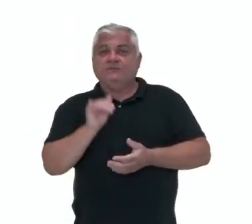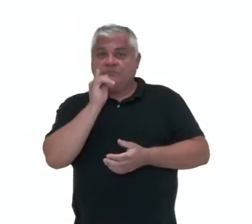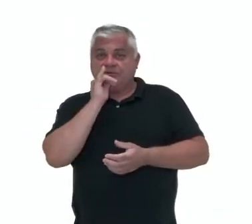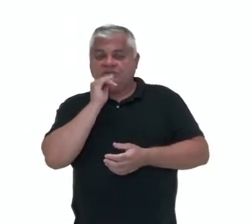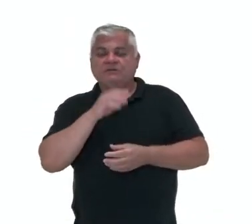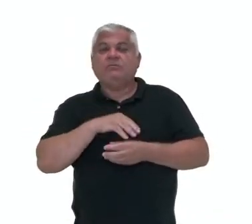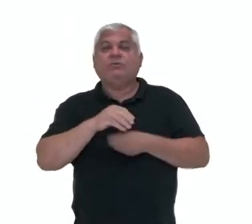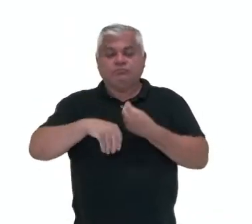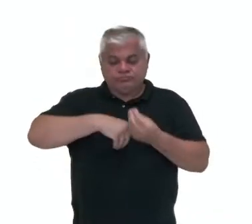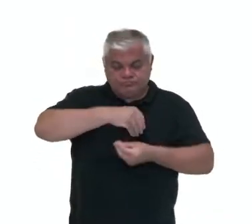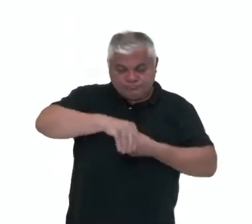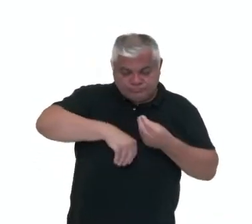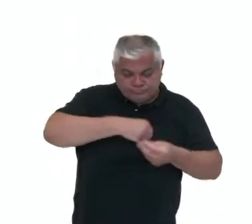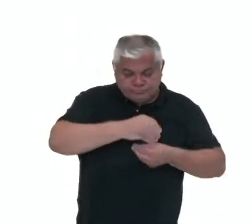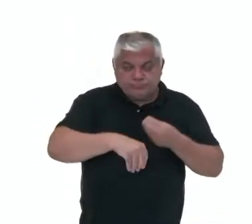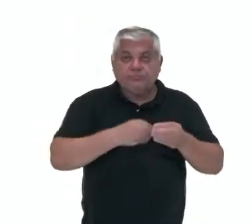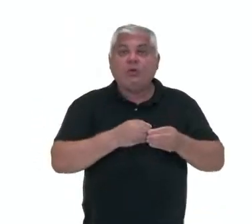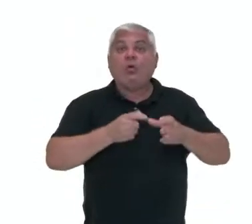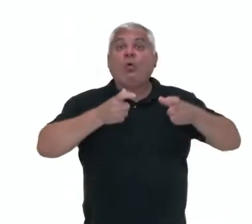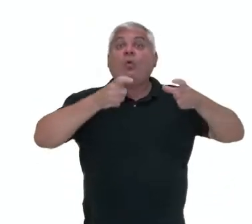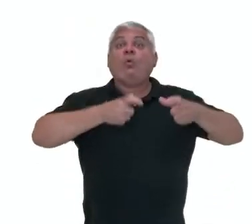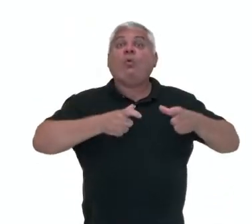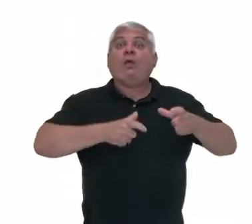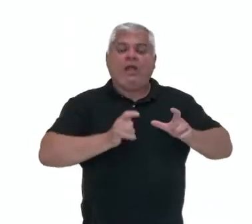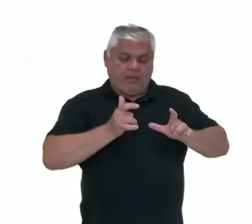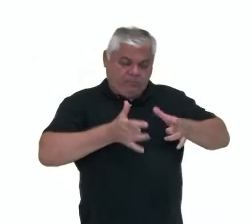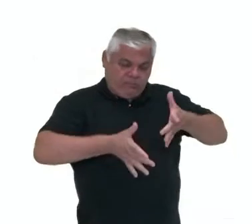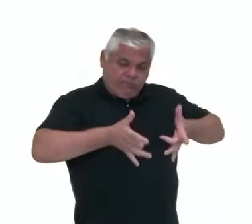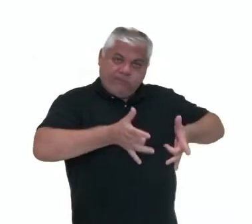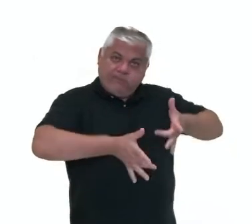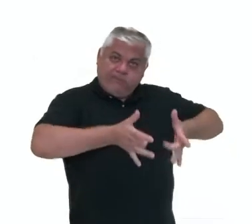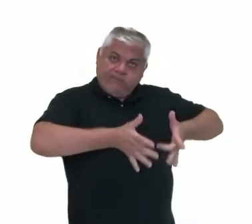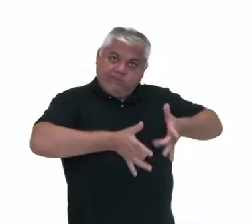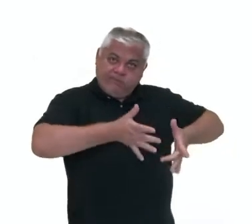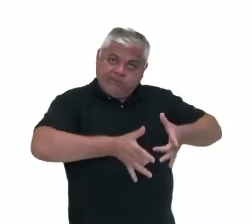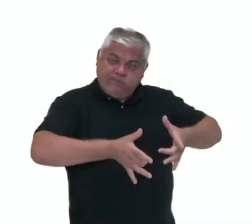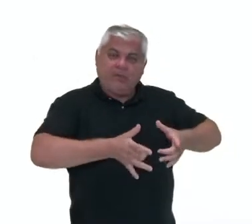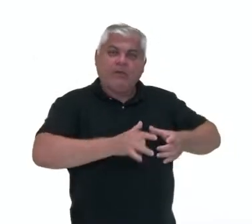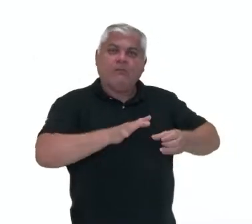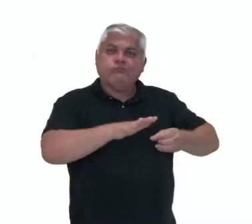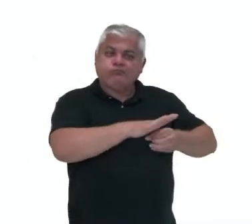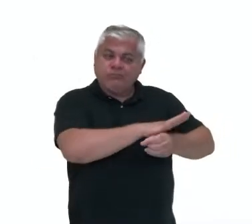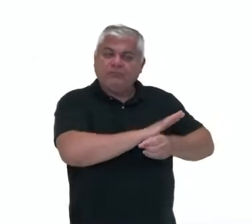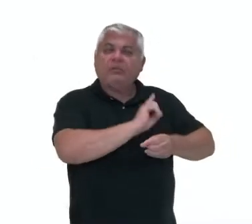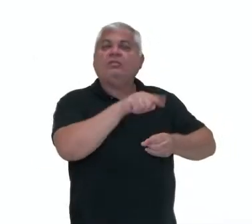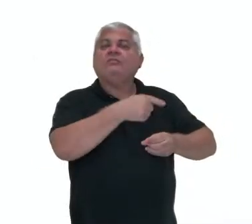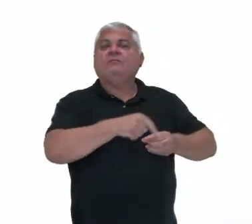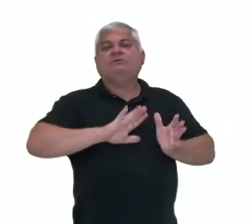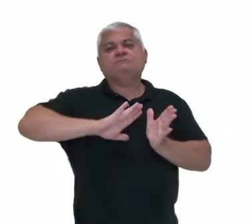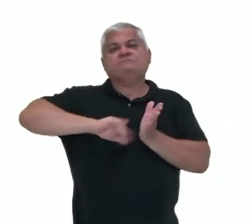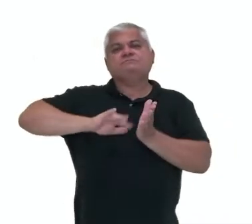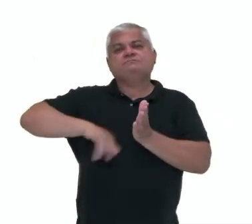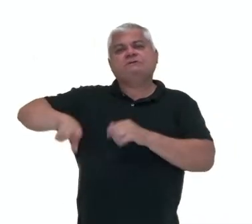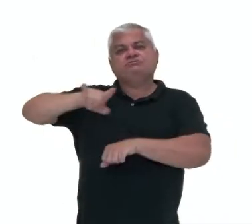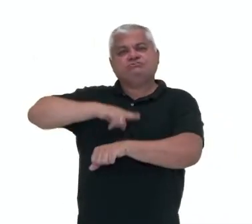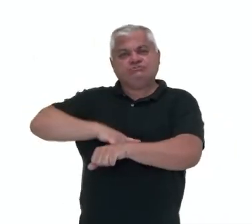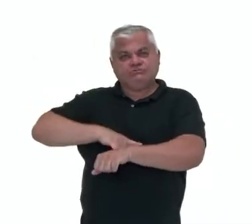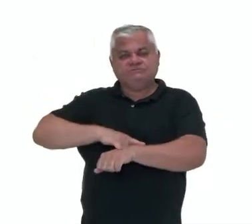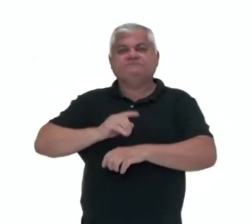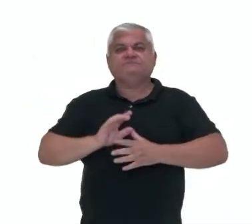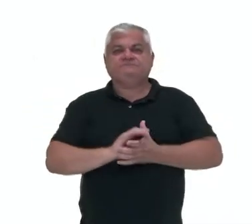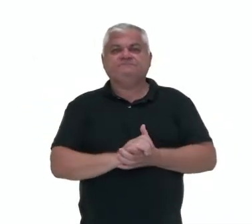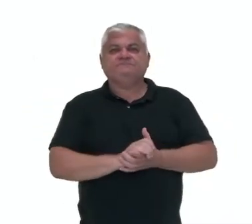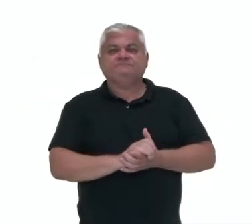da formação, do depósito, onde essa urina fica depositada e também como ela é eliminada do nosso